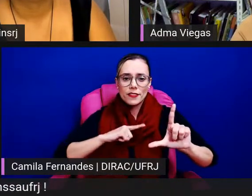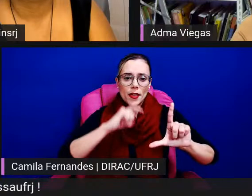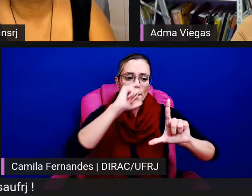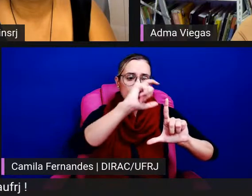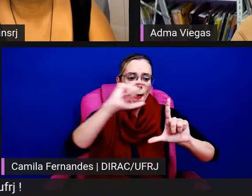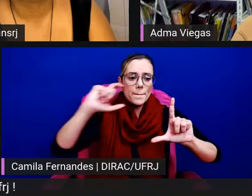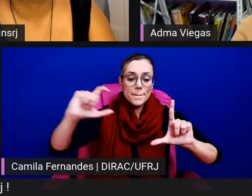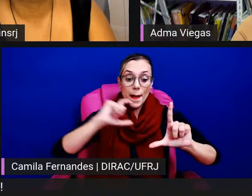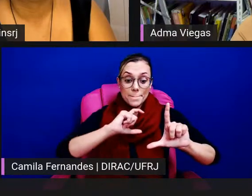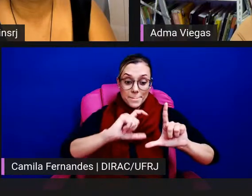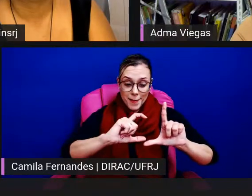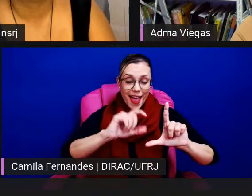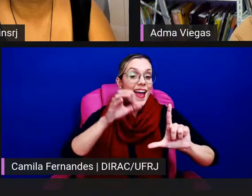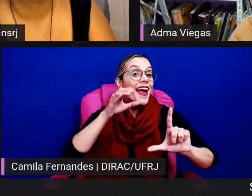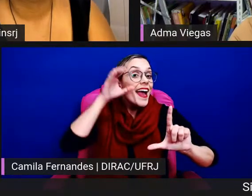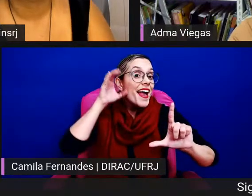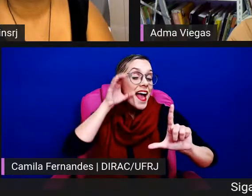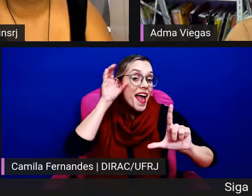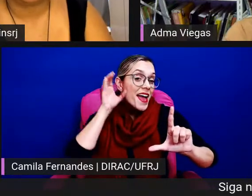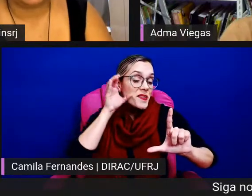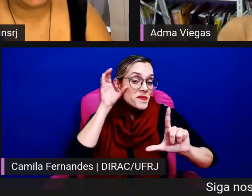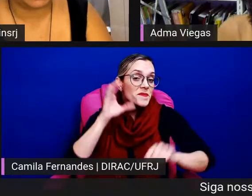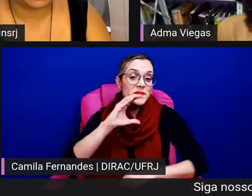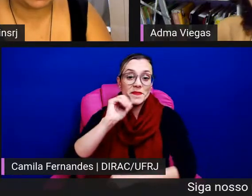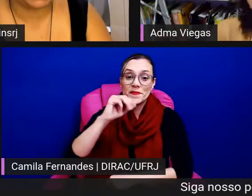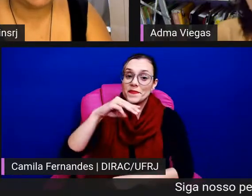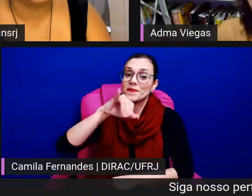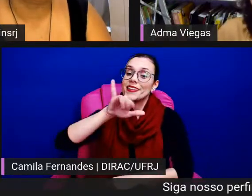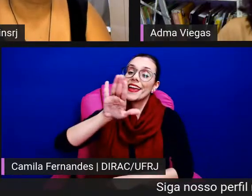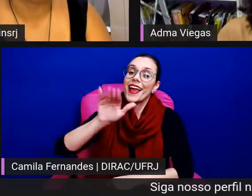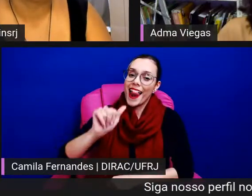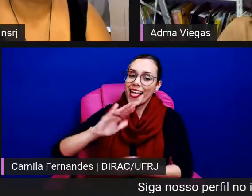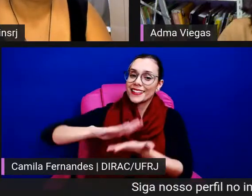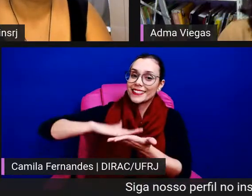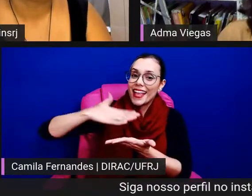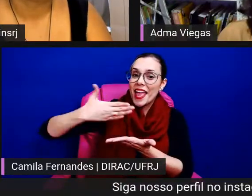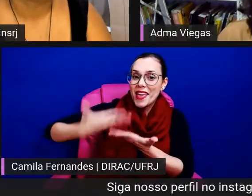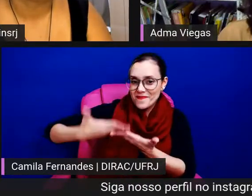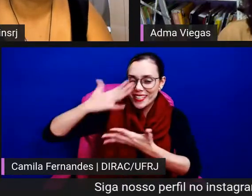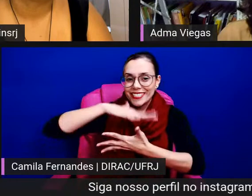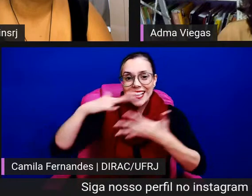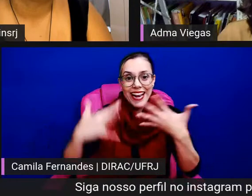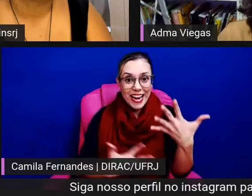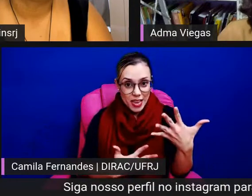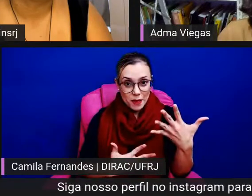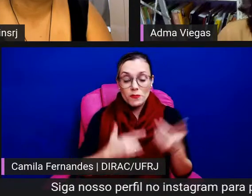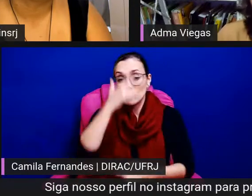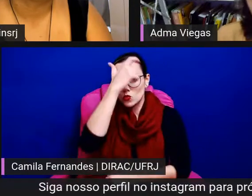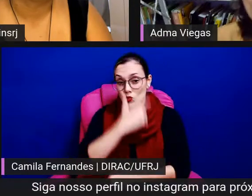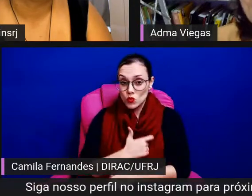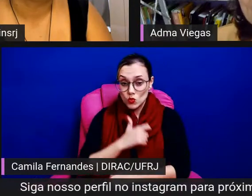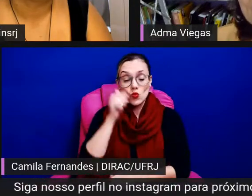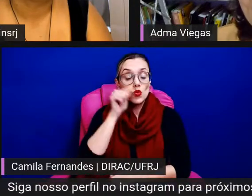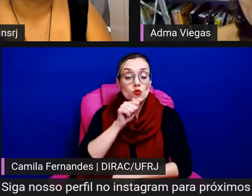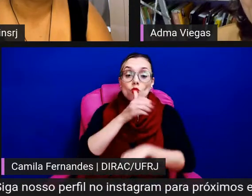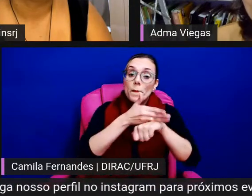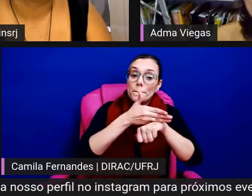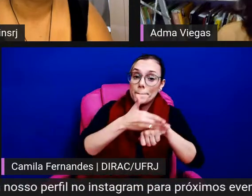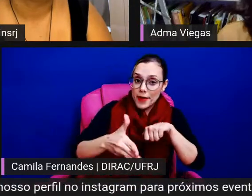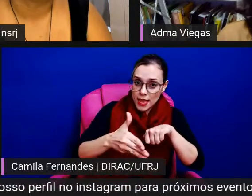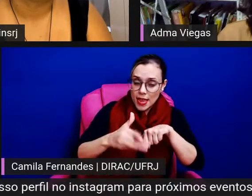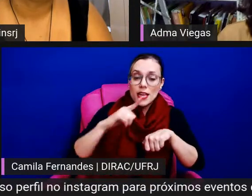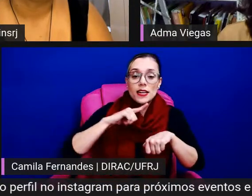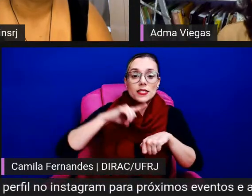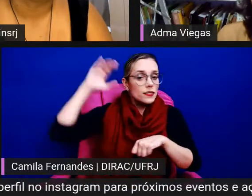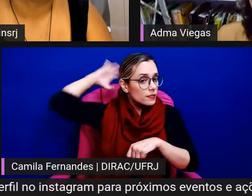Camila Fernandes, a nossa intérprete de Libras. A Camila é uma mulher branca, de cabelo